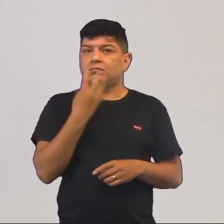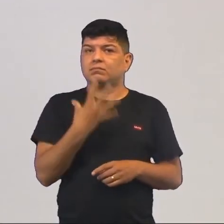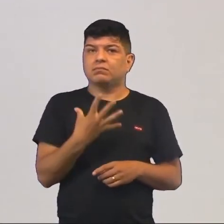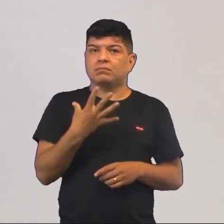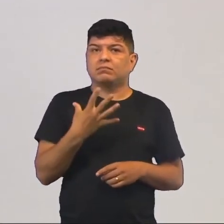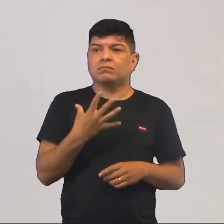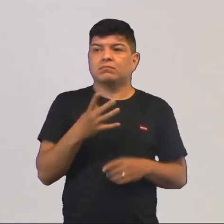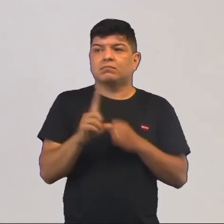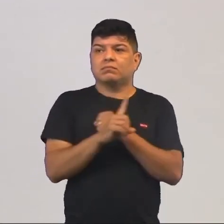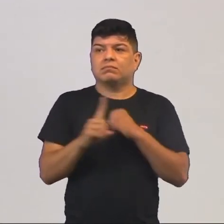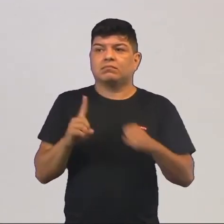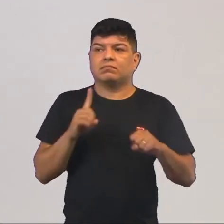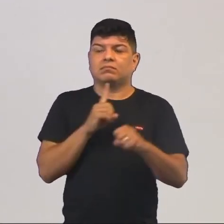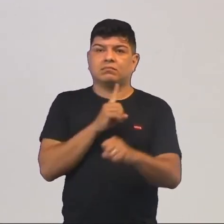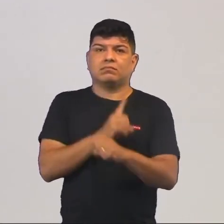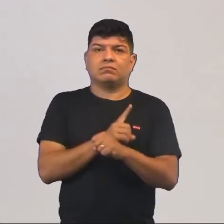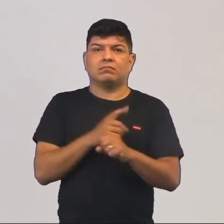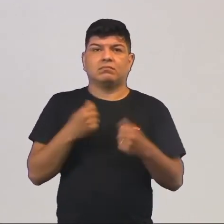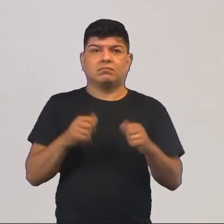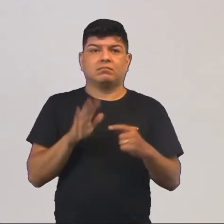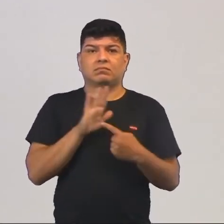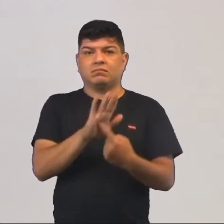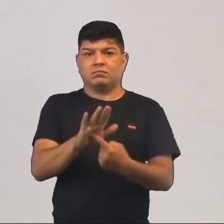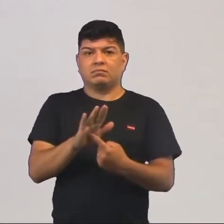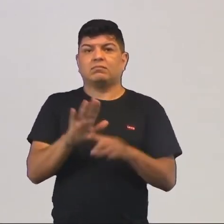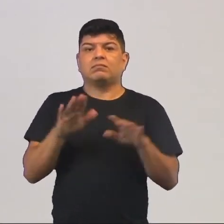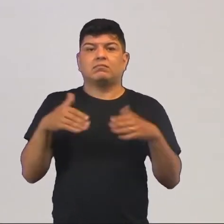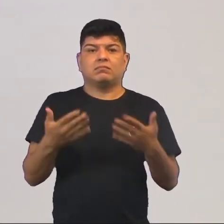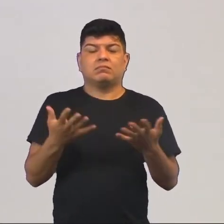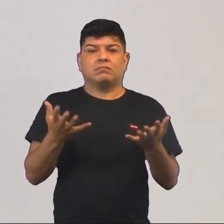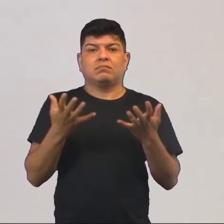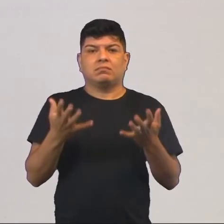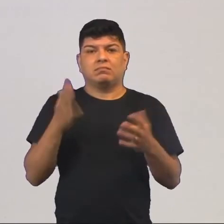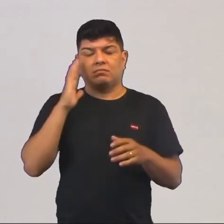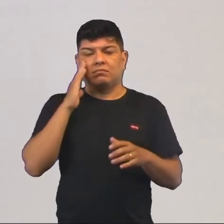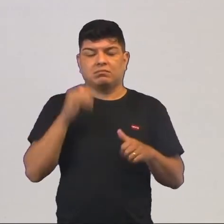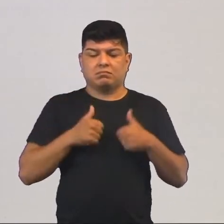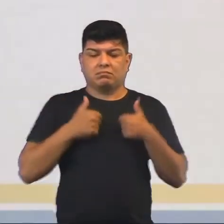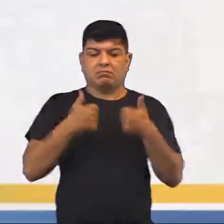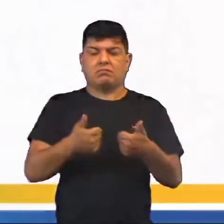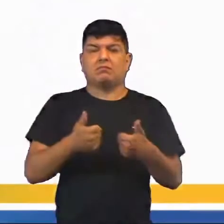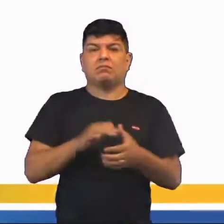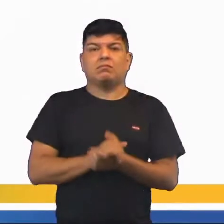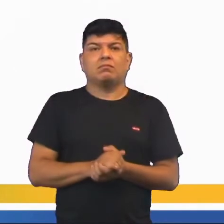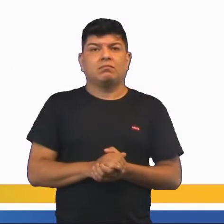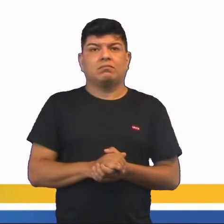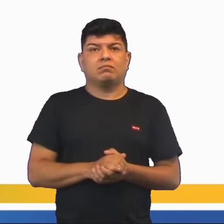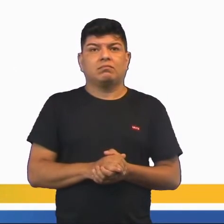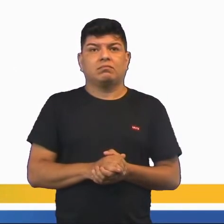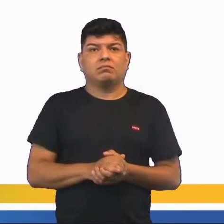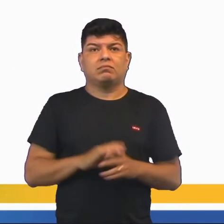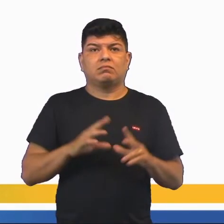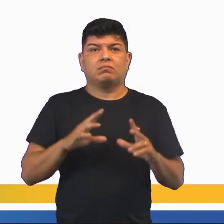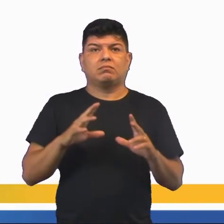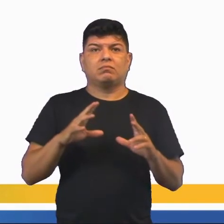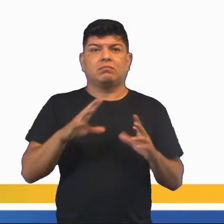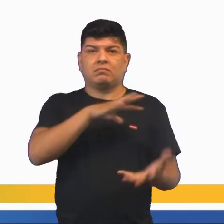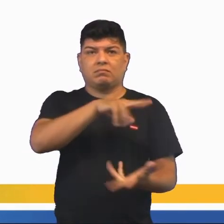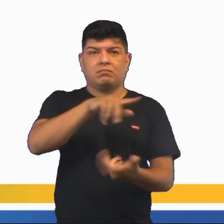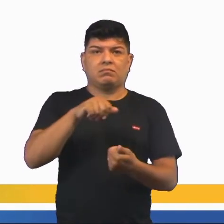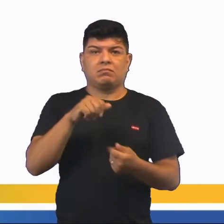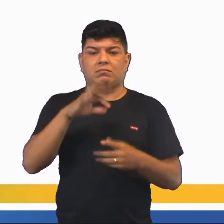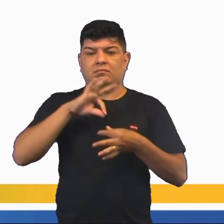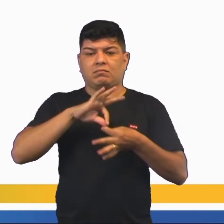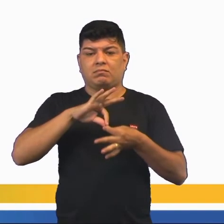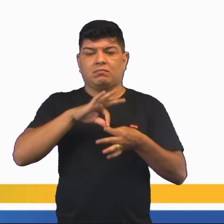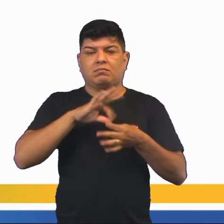bem social que ela deve representar, pelo qual ela deve se empenhar. Então, humanização e